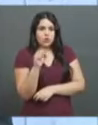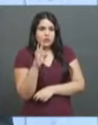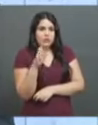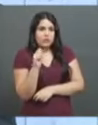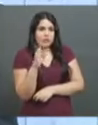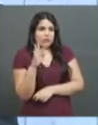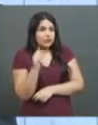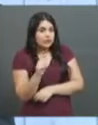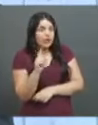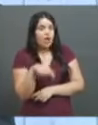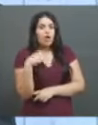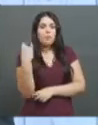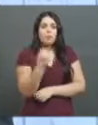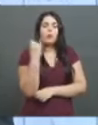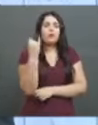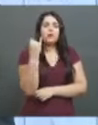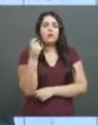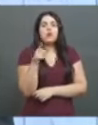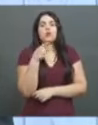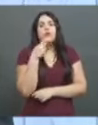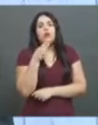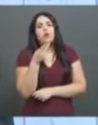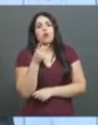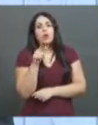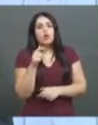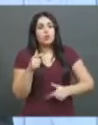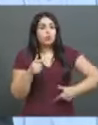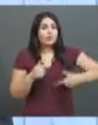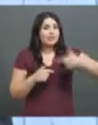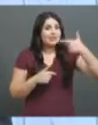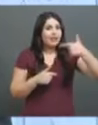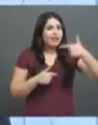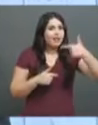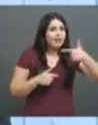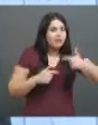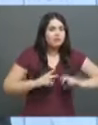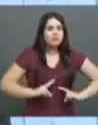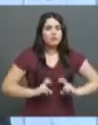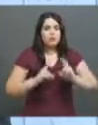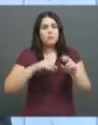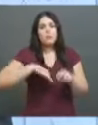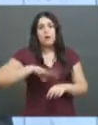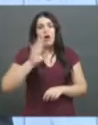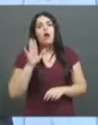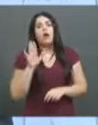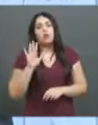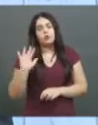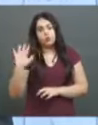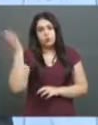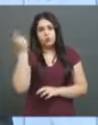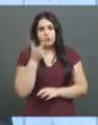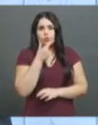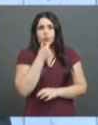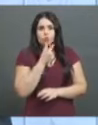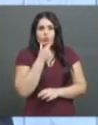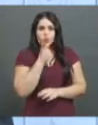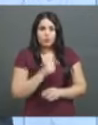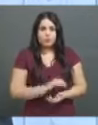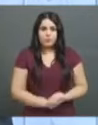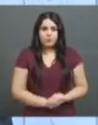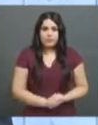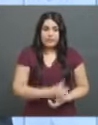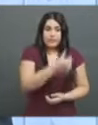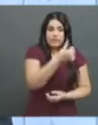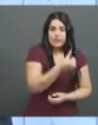importante. Você mesmo citou, é o segundo câncer mais comum no homem. Um em cada